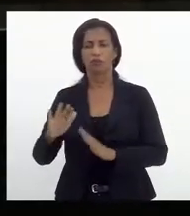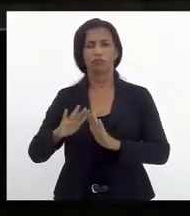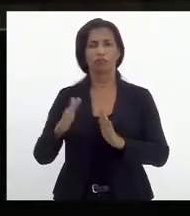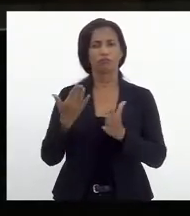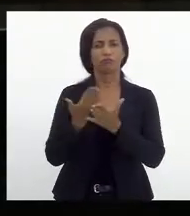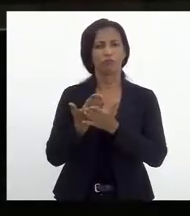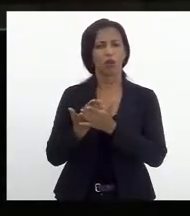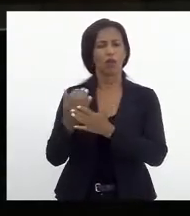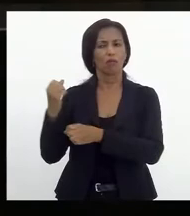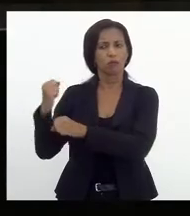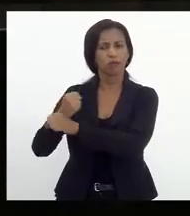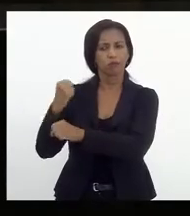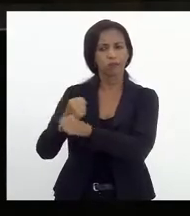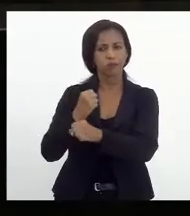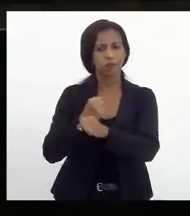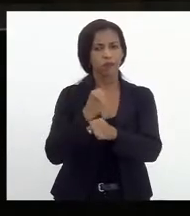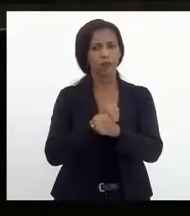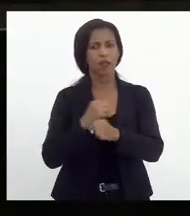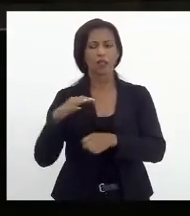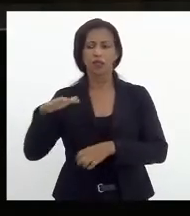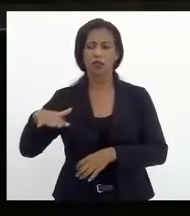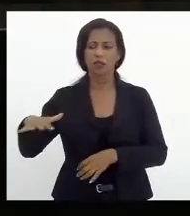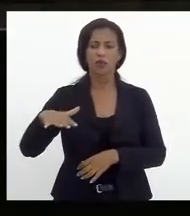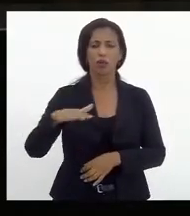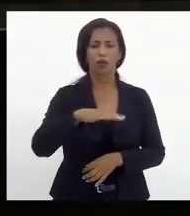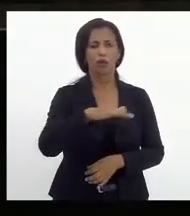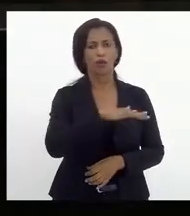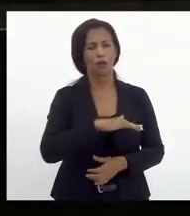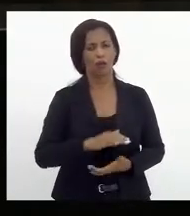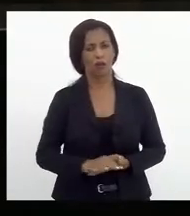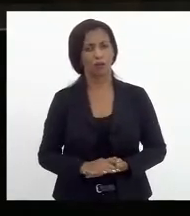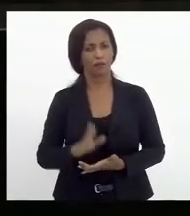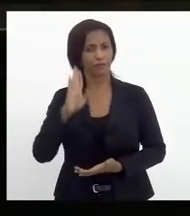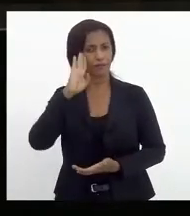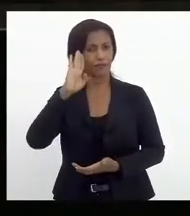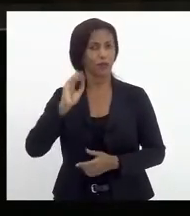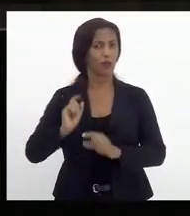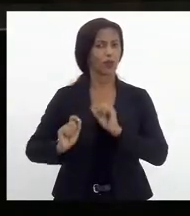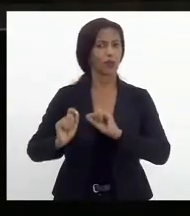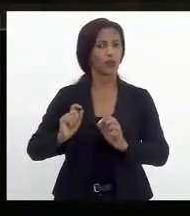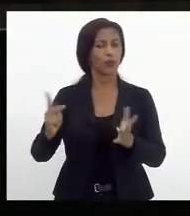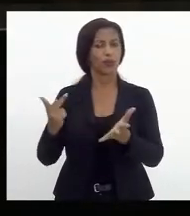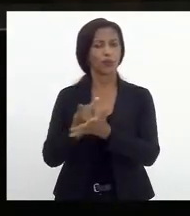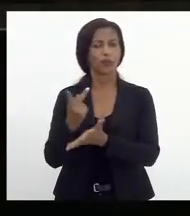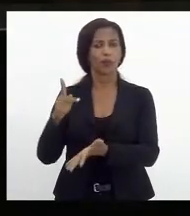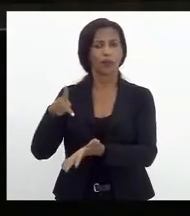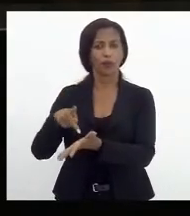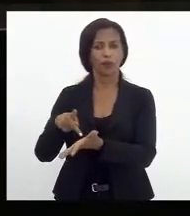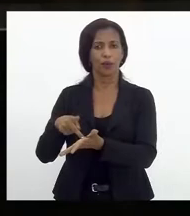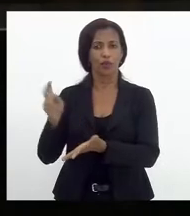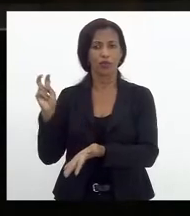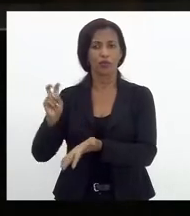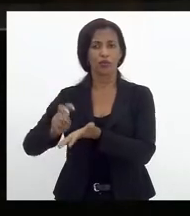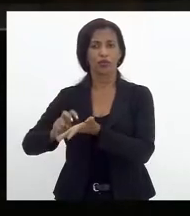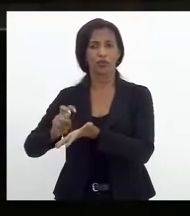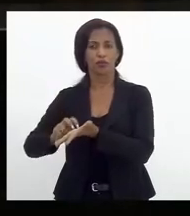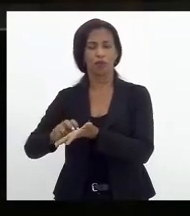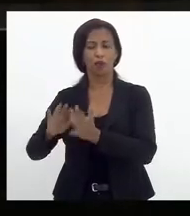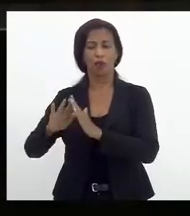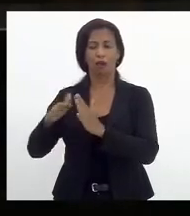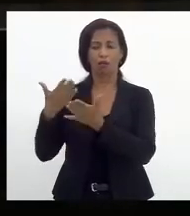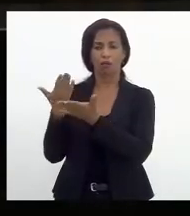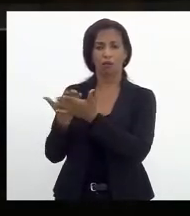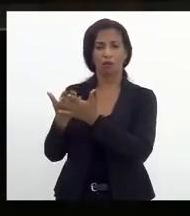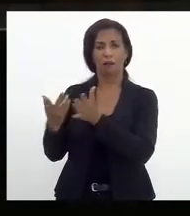serem construídas nessas regiões prioritariamente. O que que acontece, na verdade? Durante o dia, as